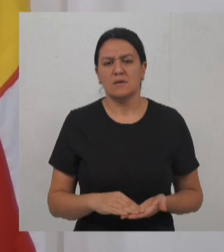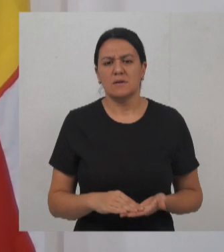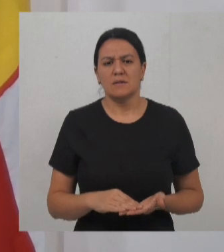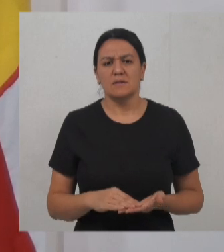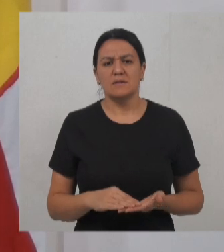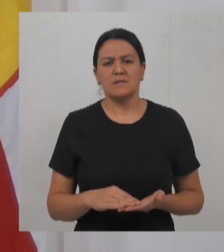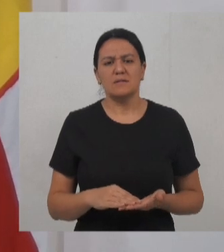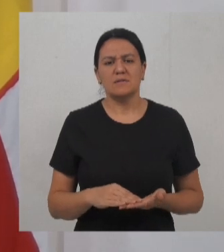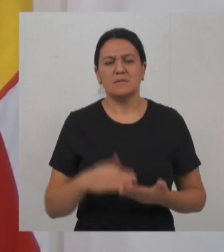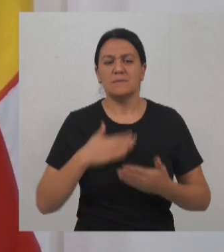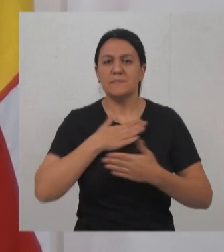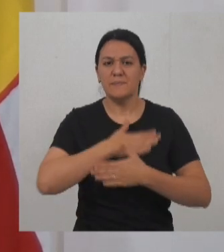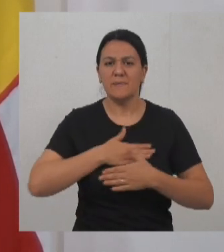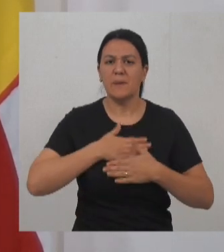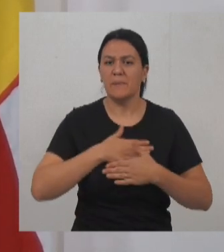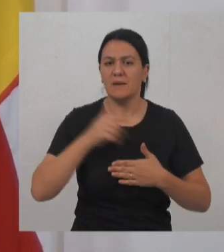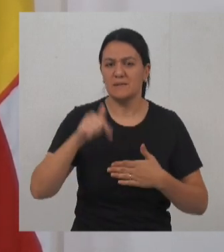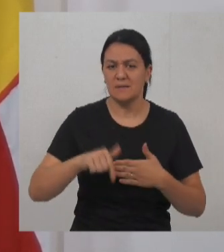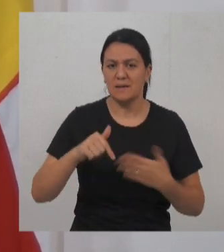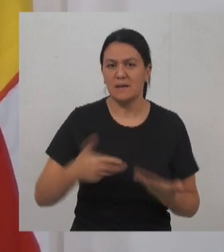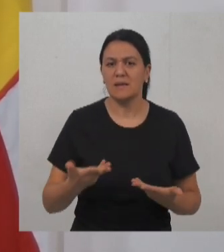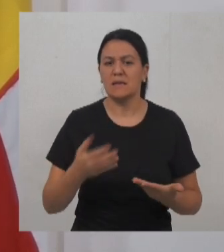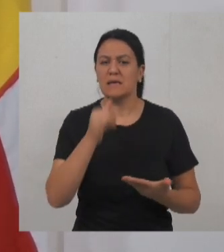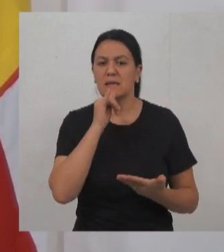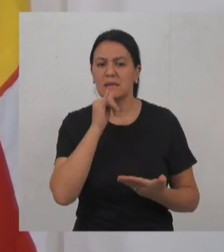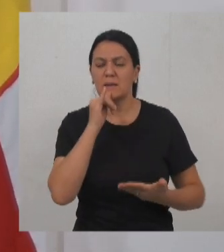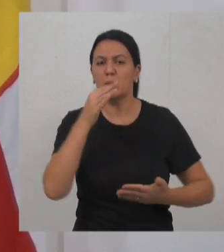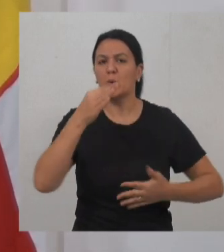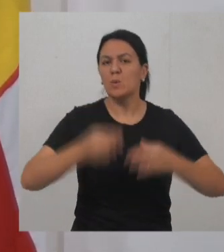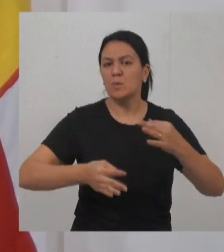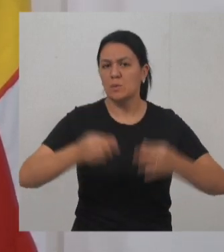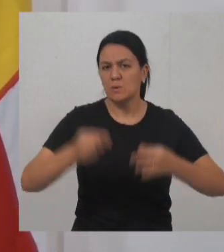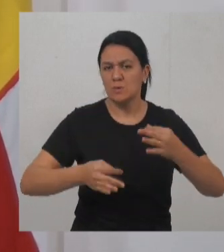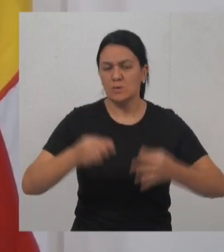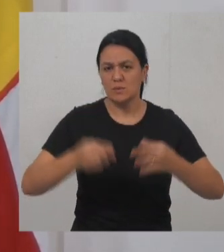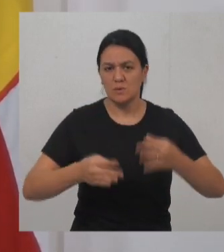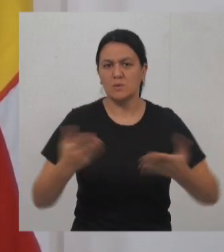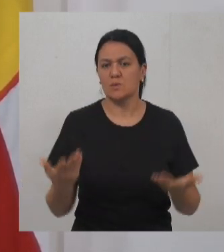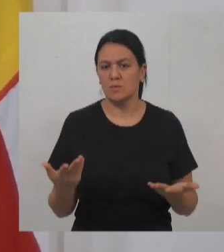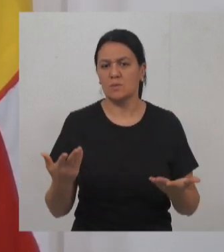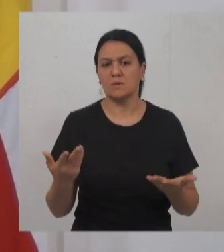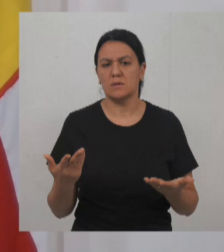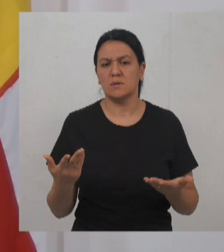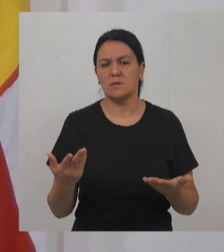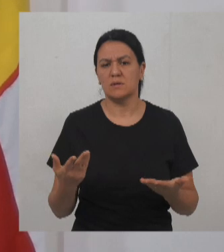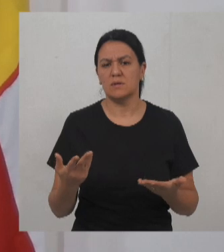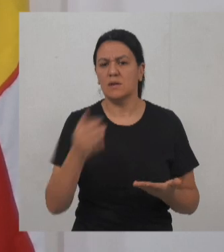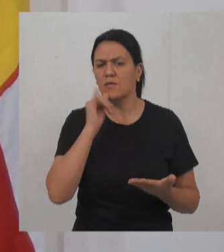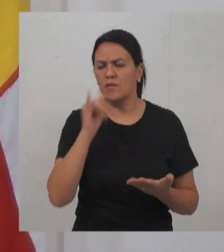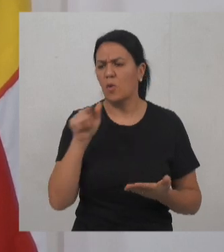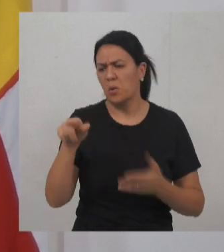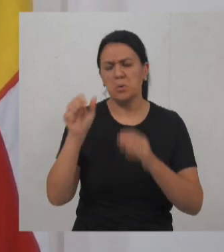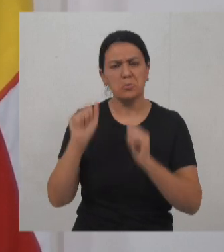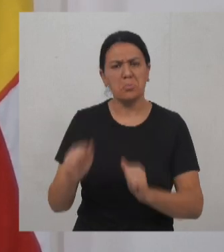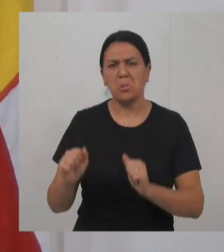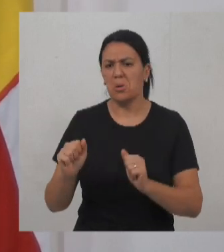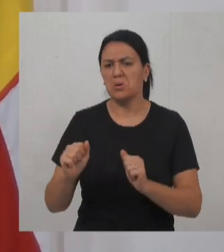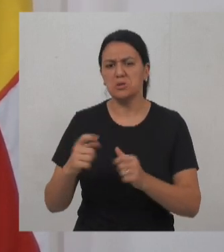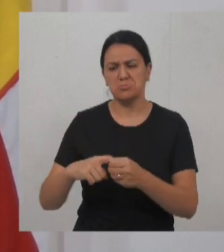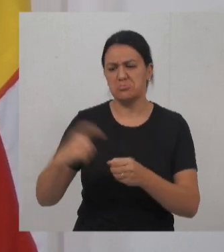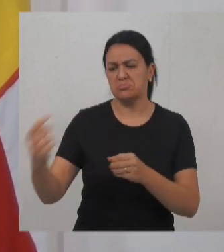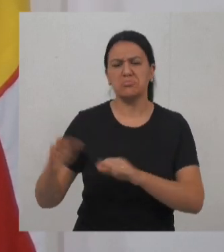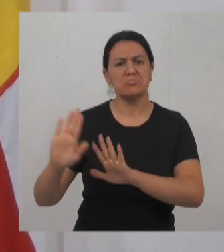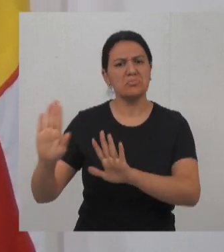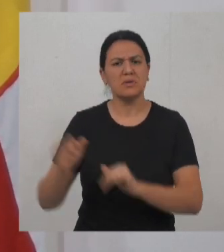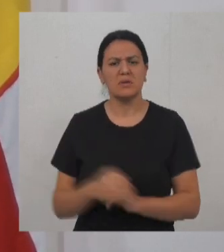prazer, do juiz. Eu queria dispensar o senhor do exercício dessa sessão. Ele disse,